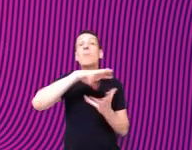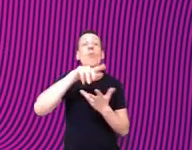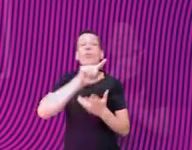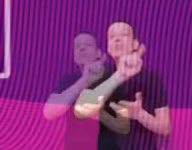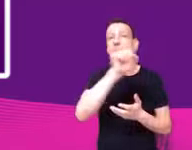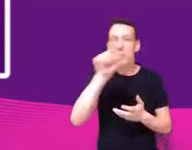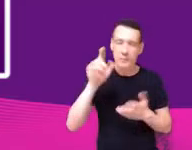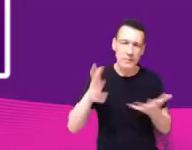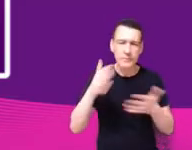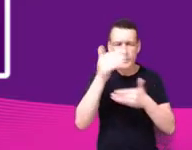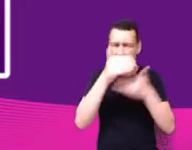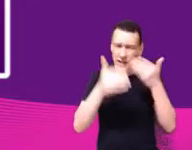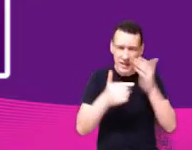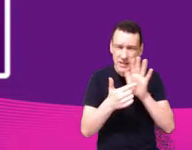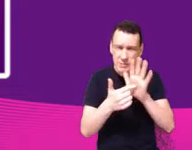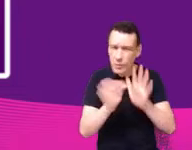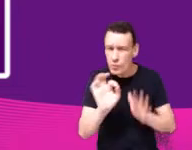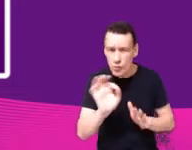andou, né?